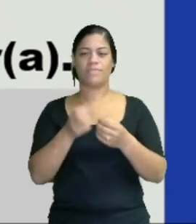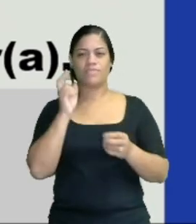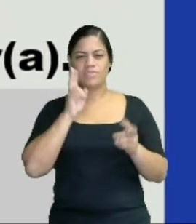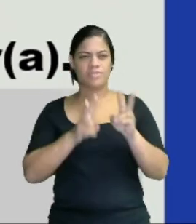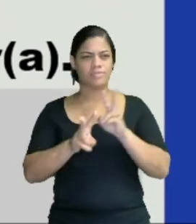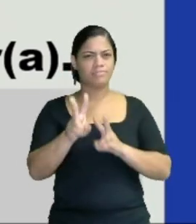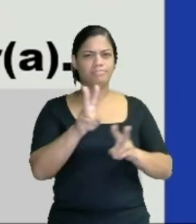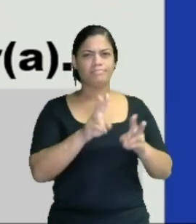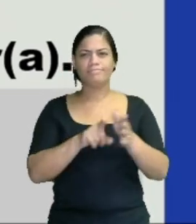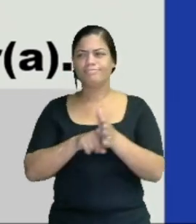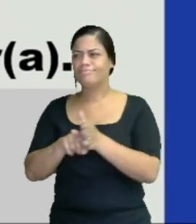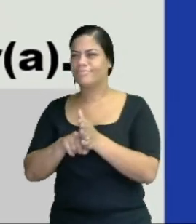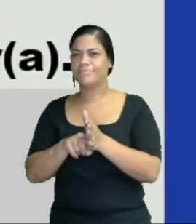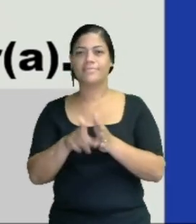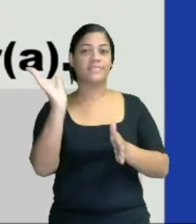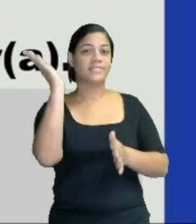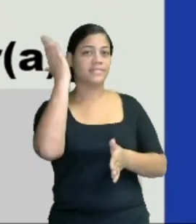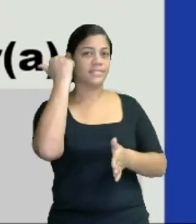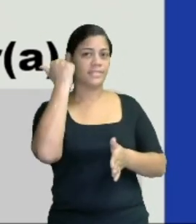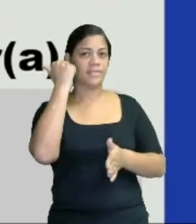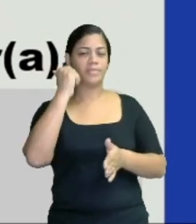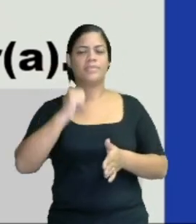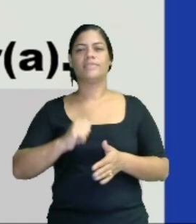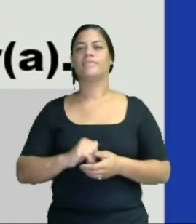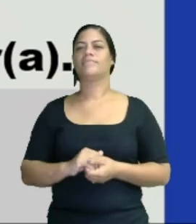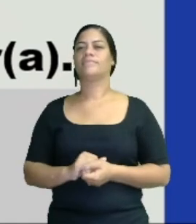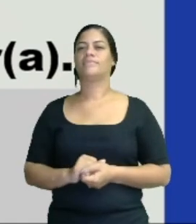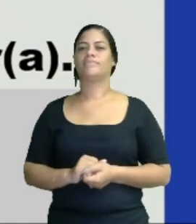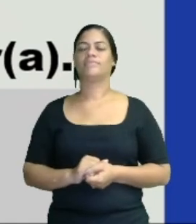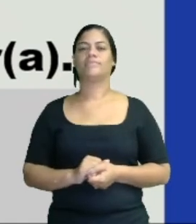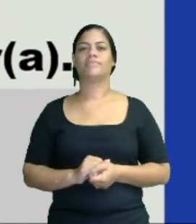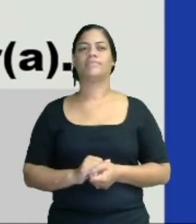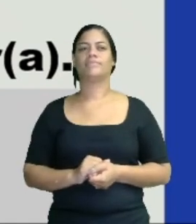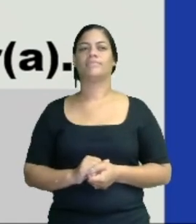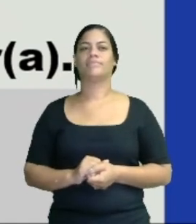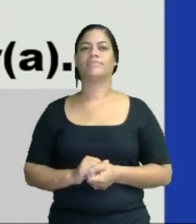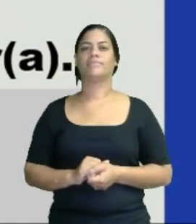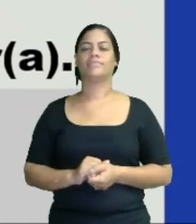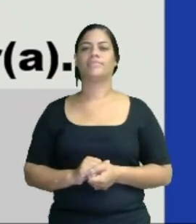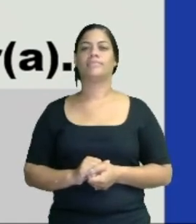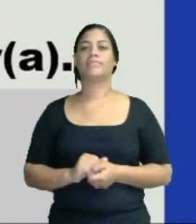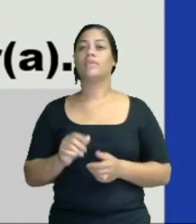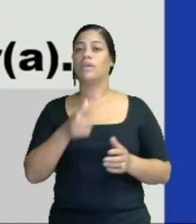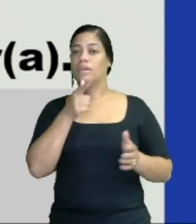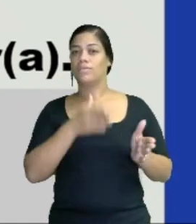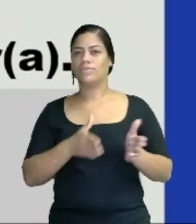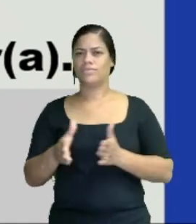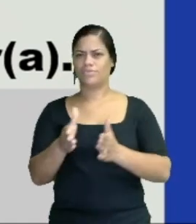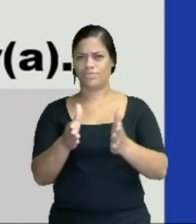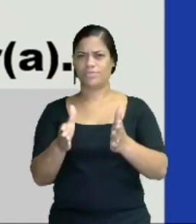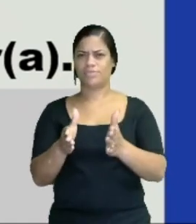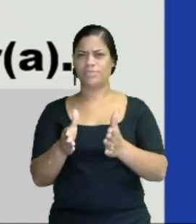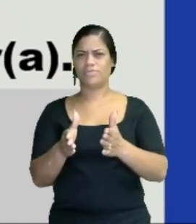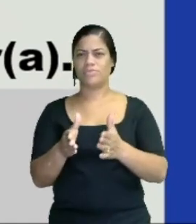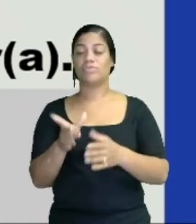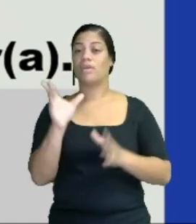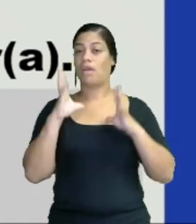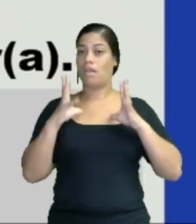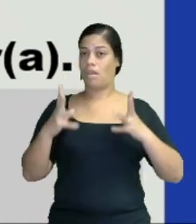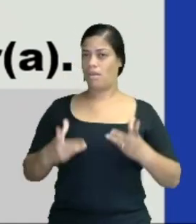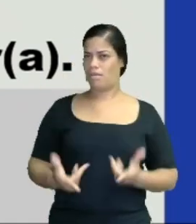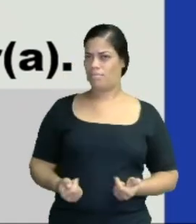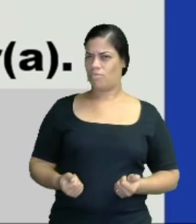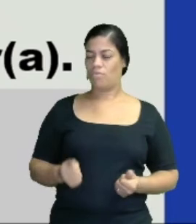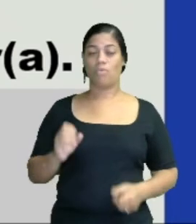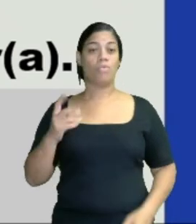atrás, vai pesquisar, ver, saber, né? Interagir. Esse rio ou córrego está poluído? Aí